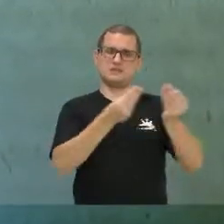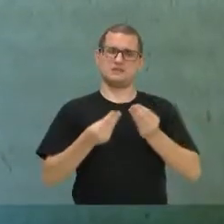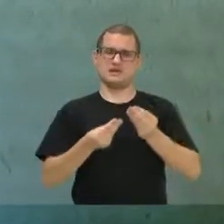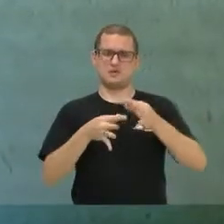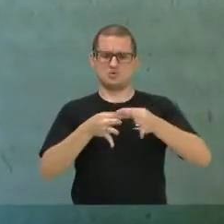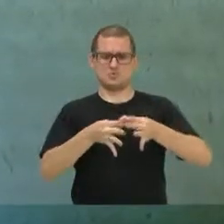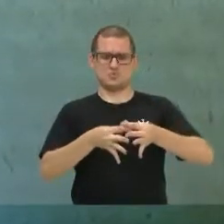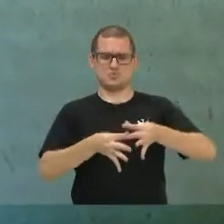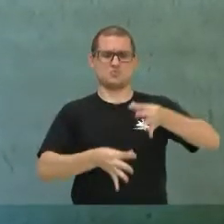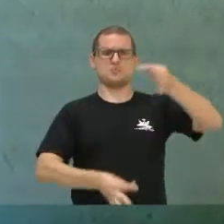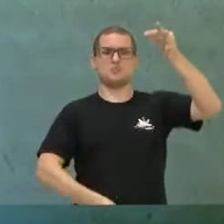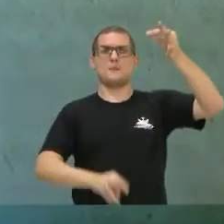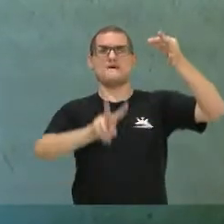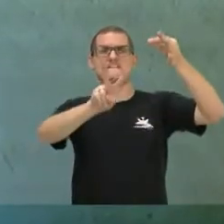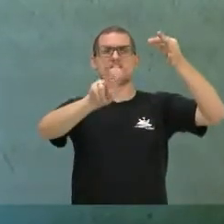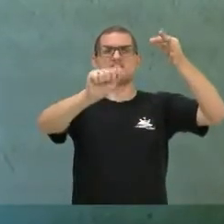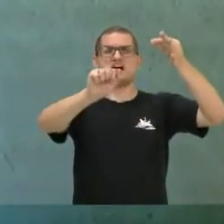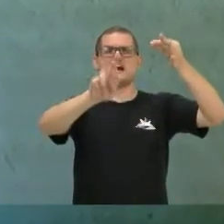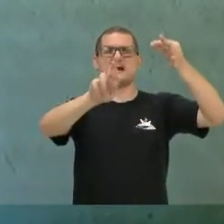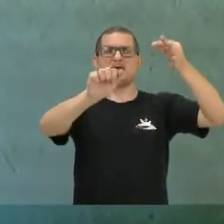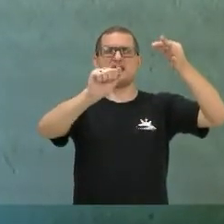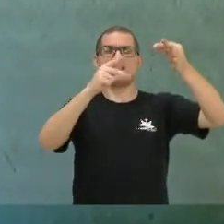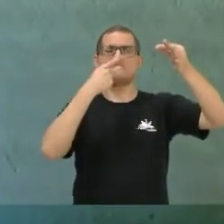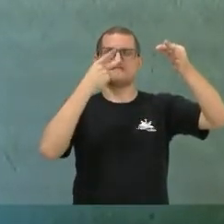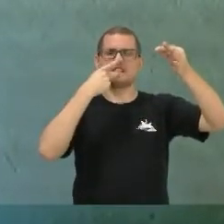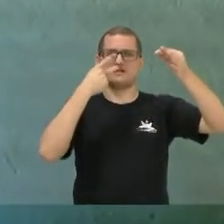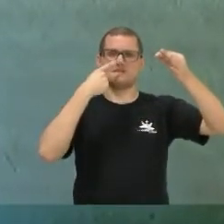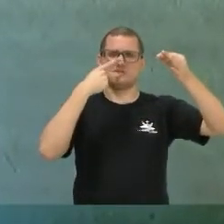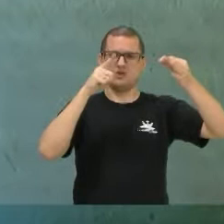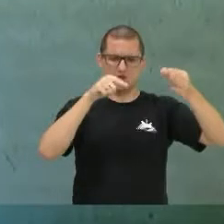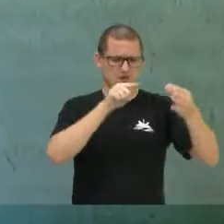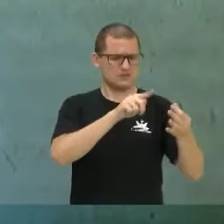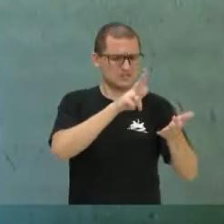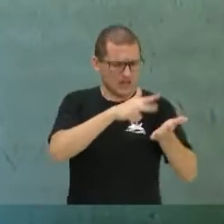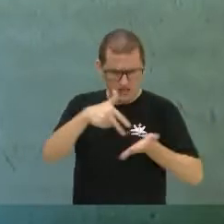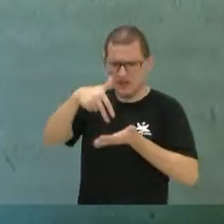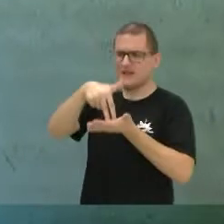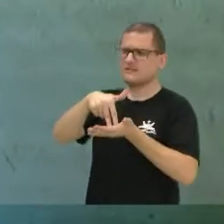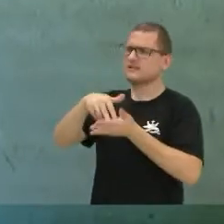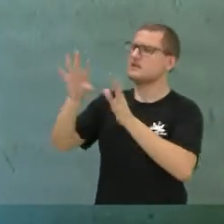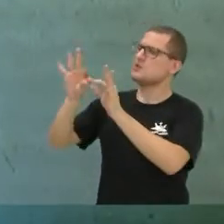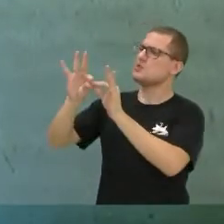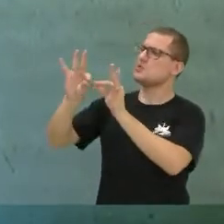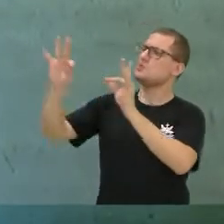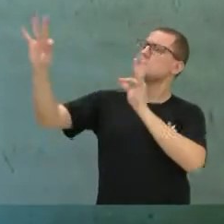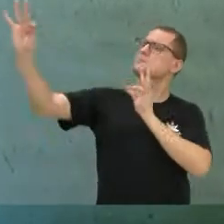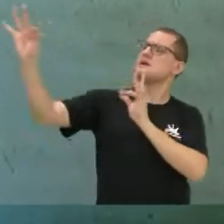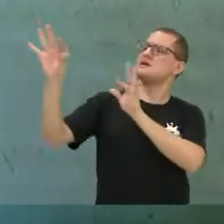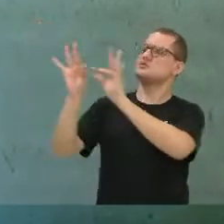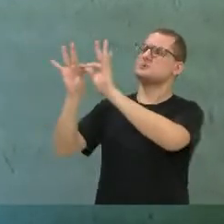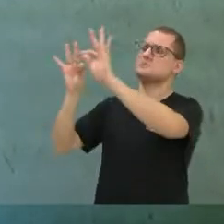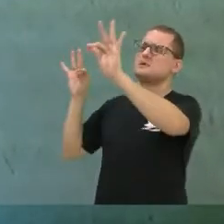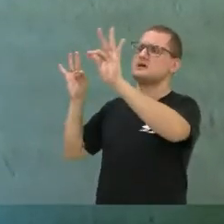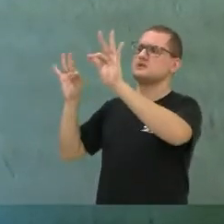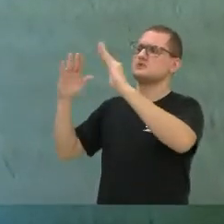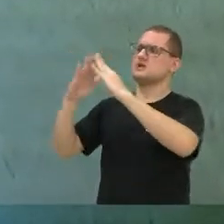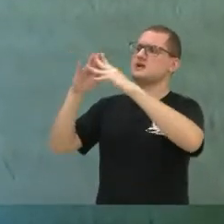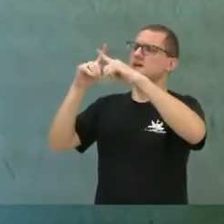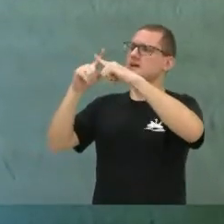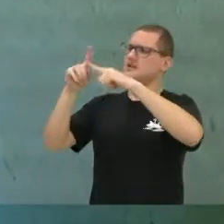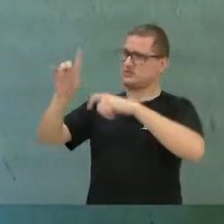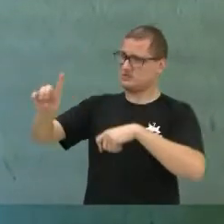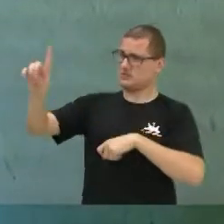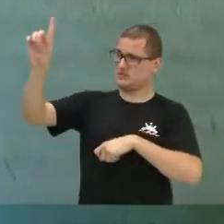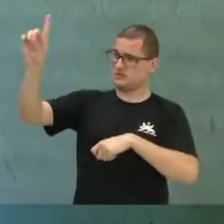semelhante a uma vara dizendo levanta-te e mede o templo de deus o altar e os que